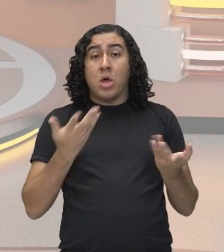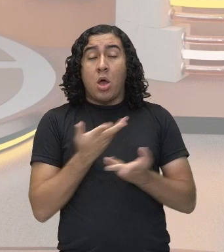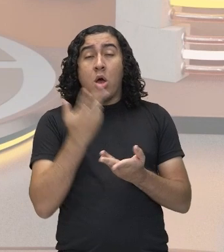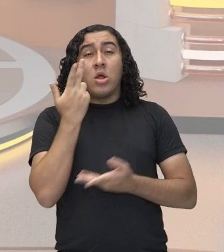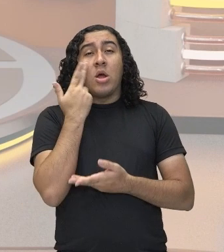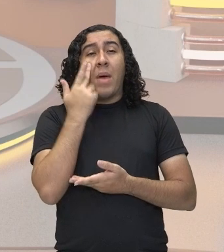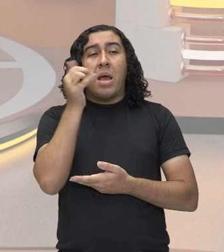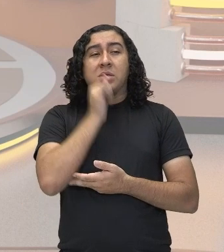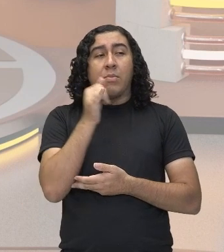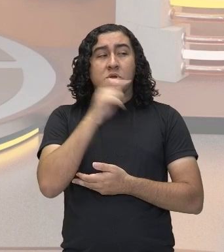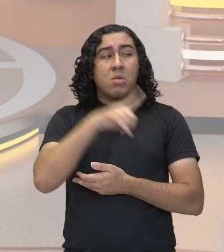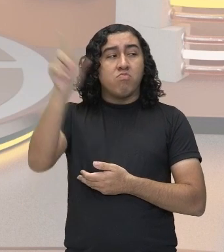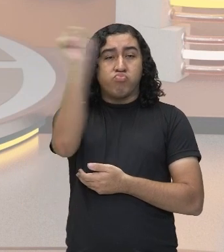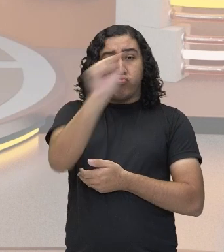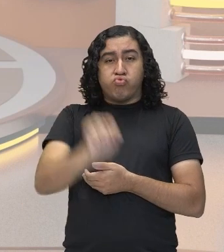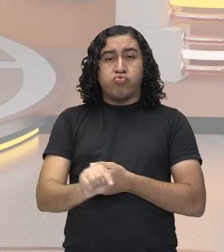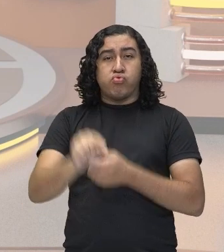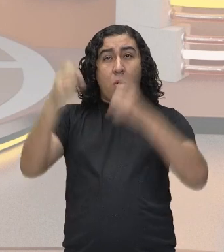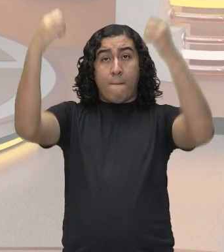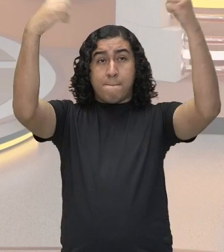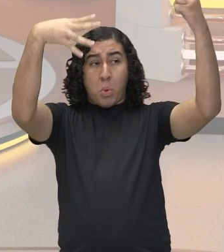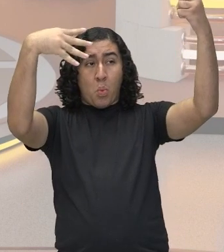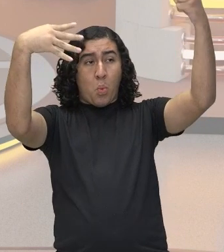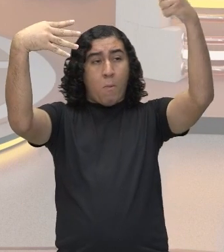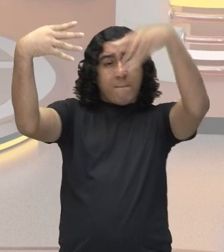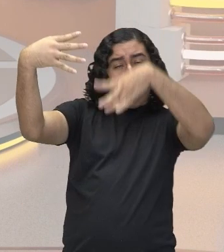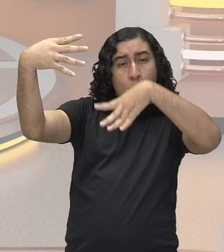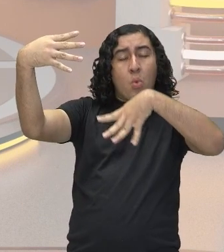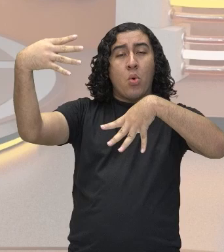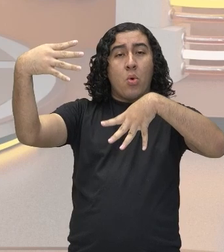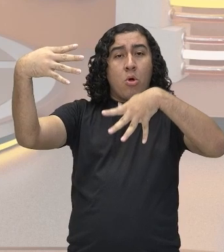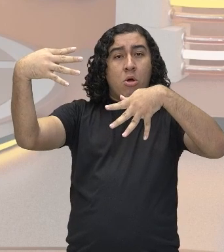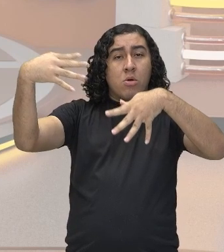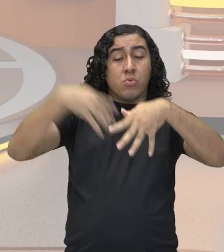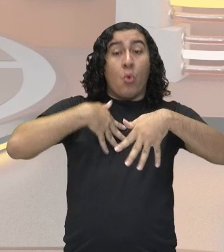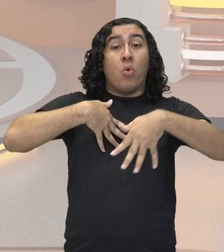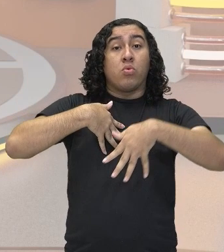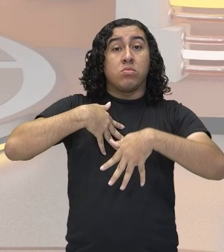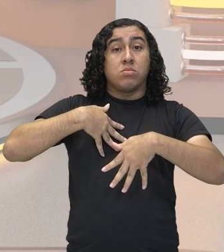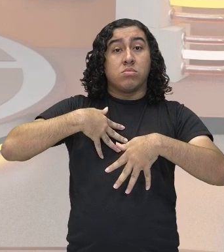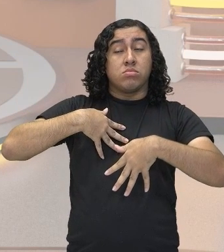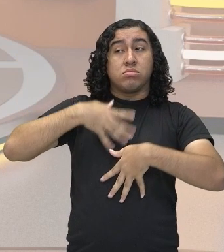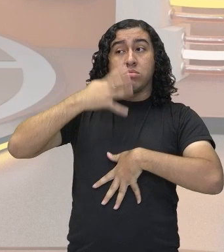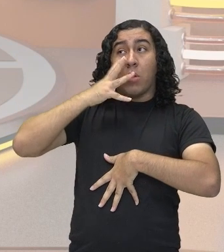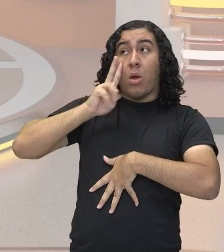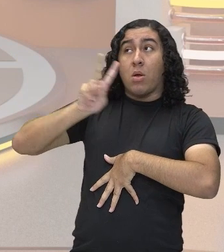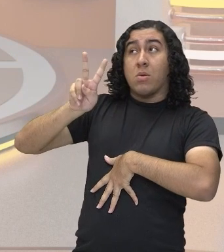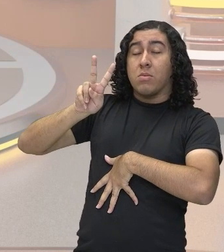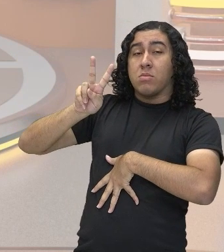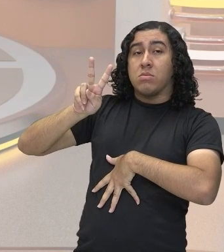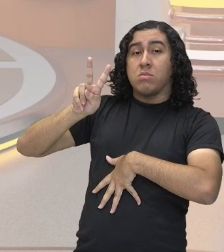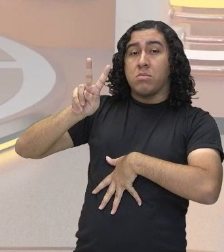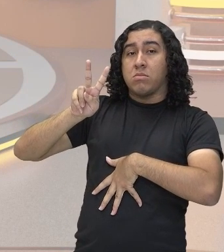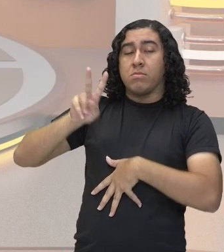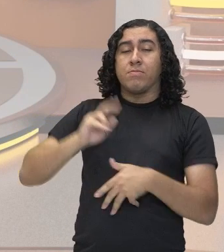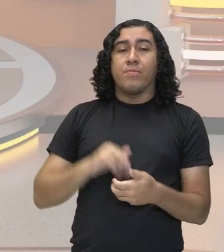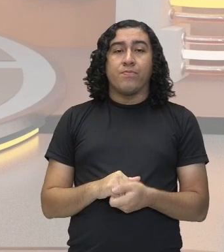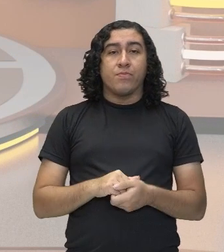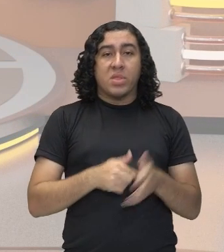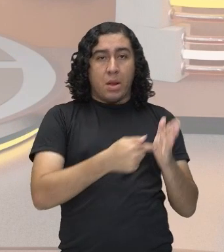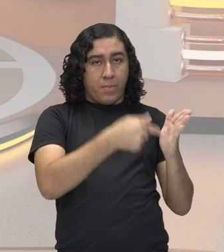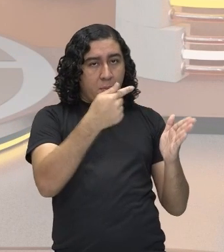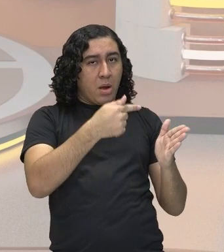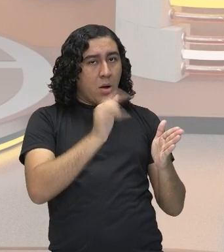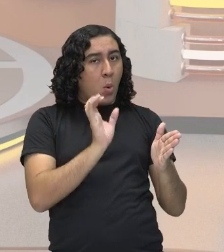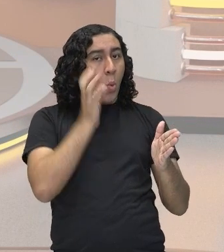dá um trovão, um raio. Todo mundo se assusta, olha. Primeiro, é um